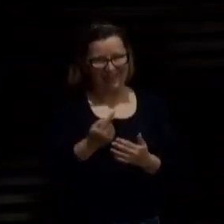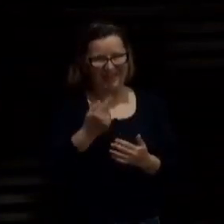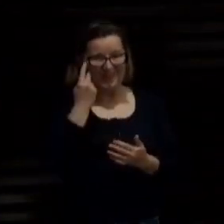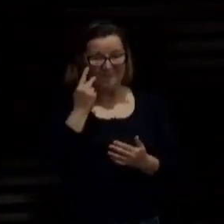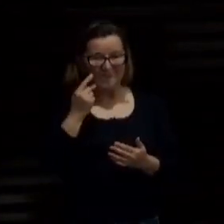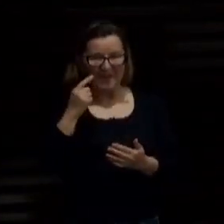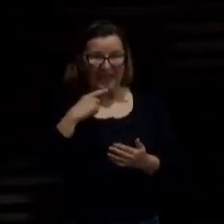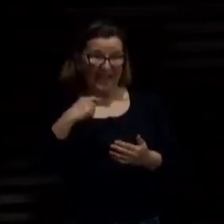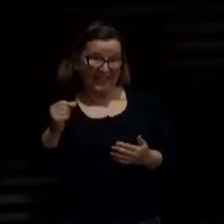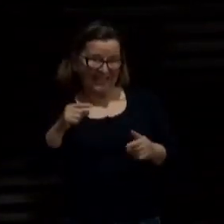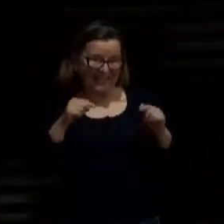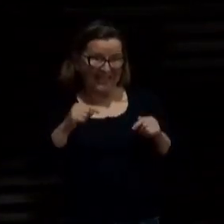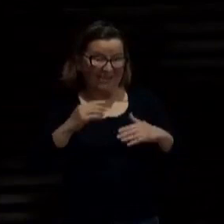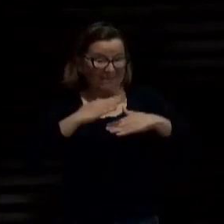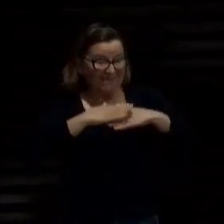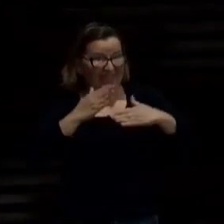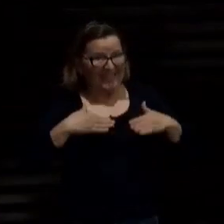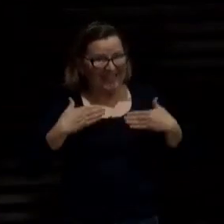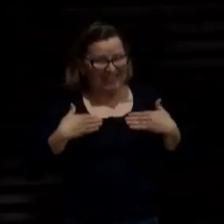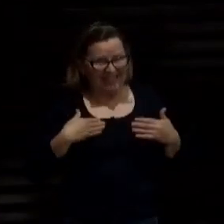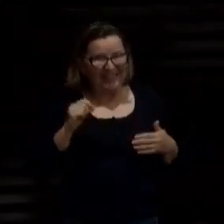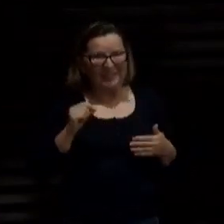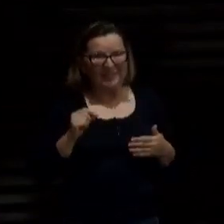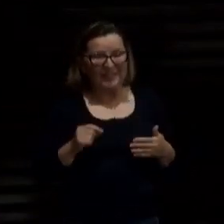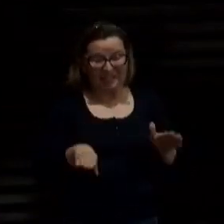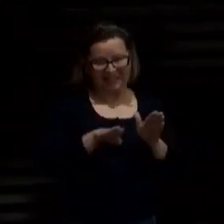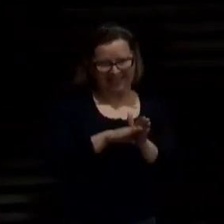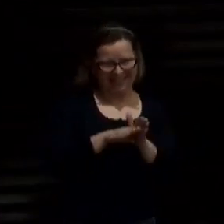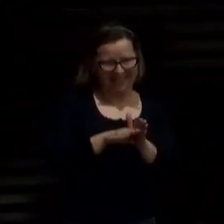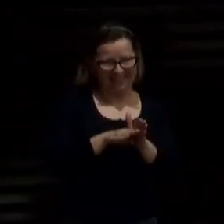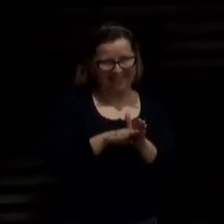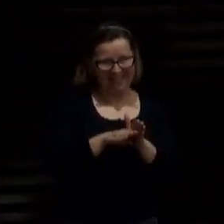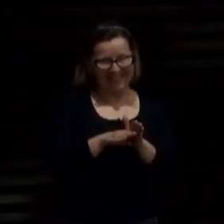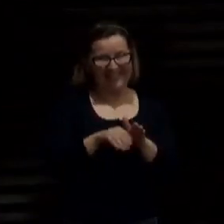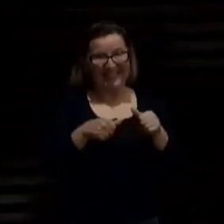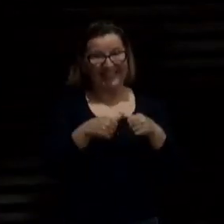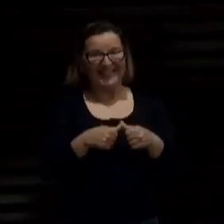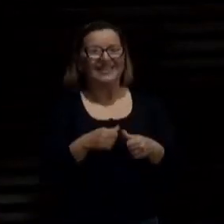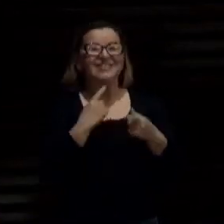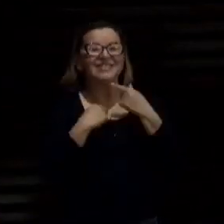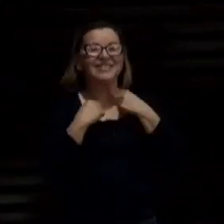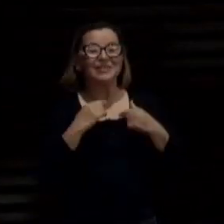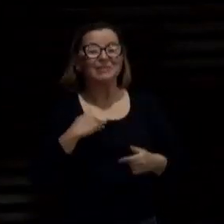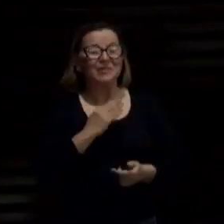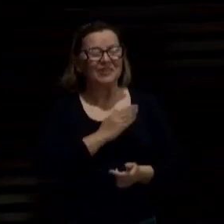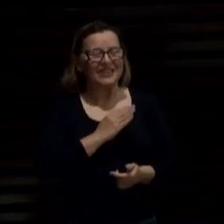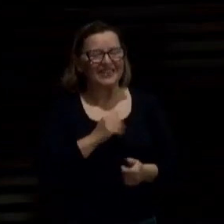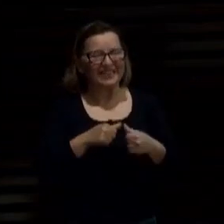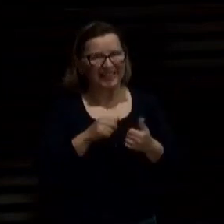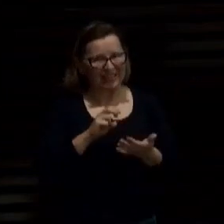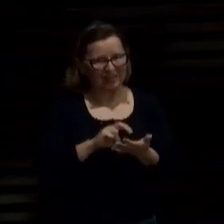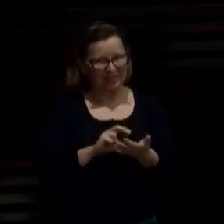com mais alegria do que nós entramos. Essa é a intenção do meu coração para esta manhã. Nós vamos estudar,